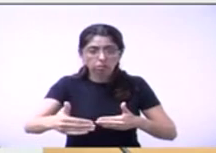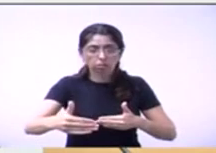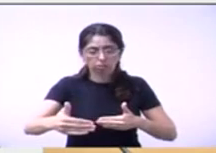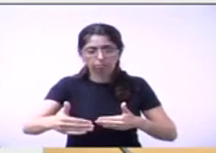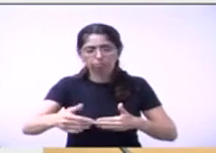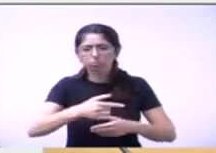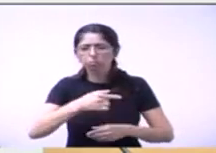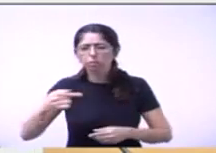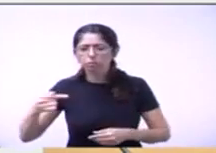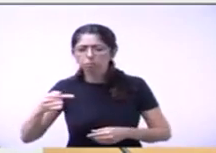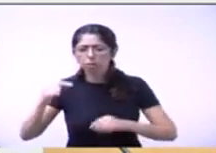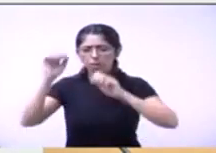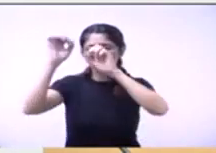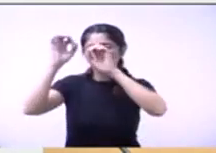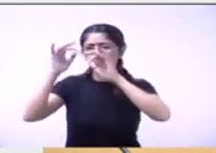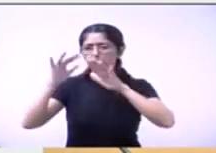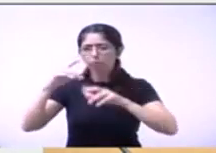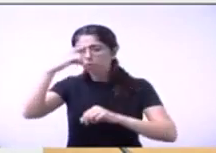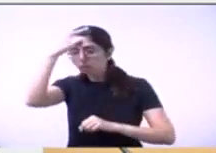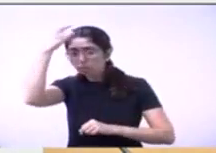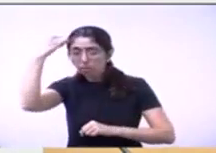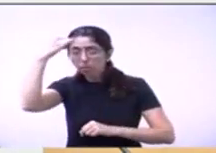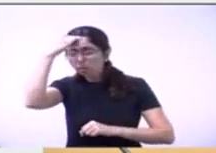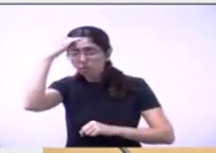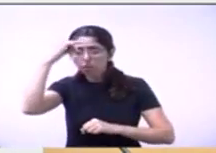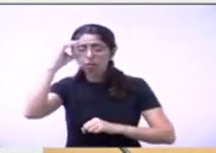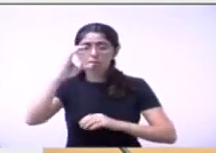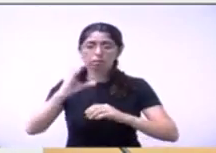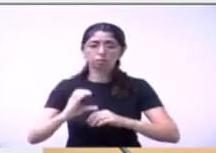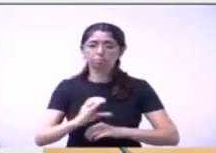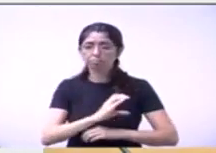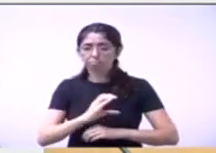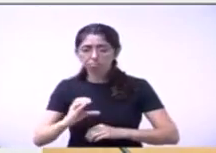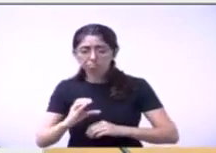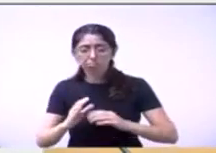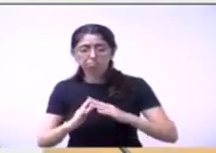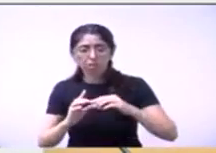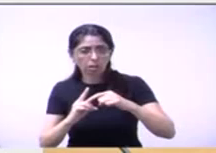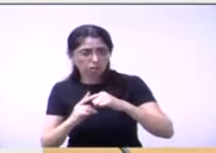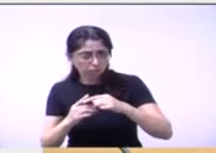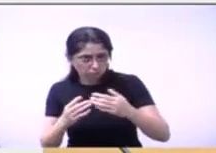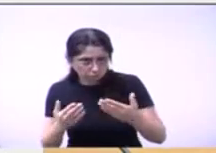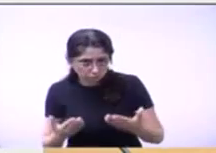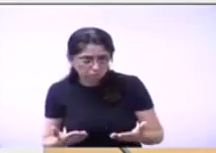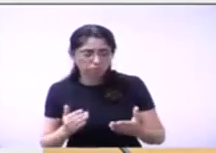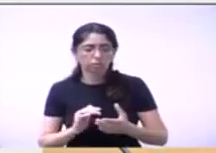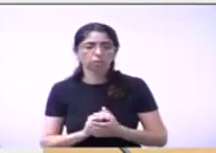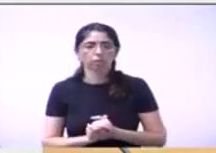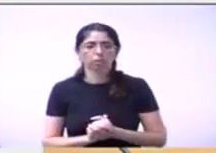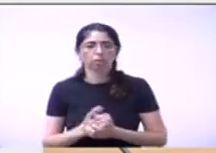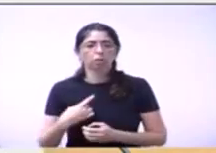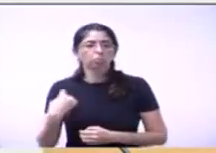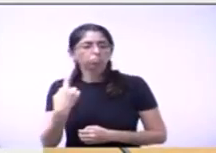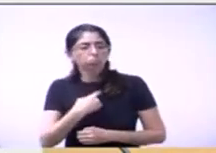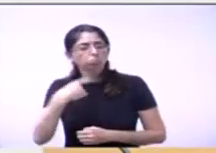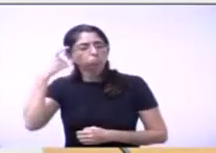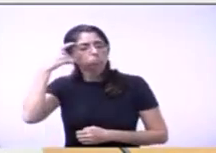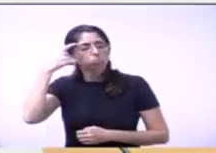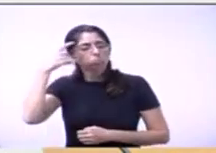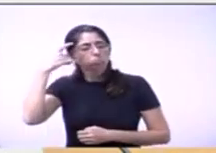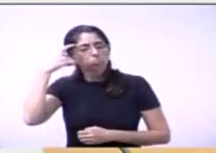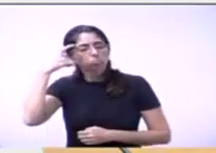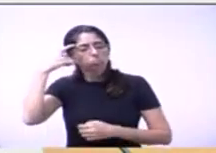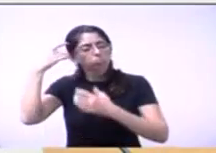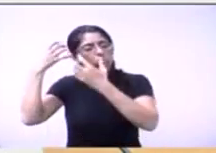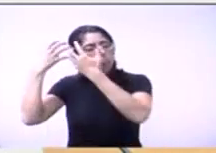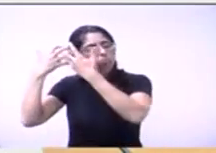de refletirmos sobre como estamos agindo conosco, agindo com as pessoas,